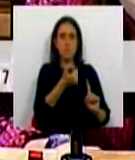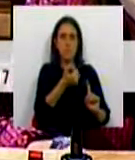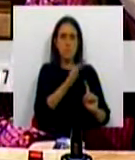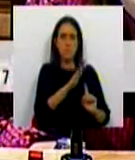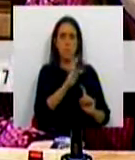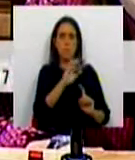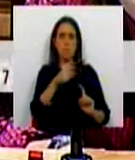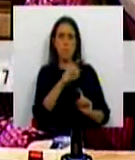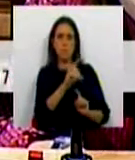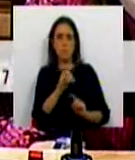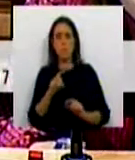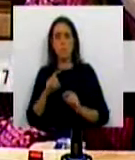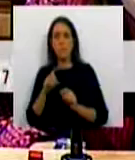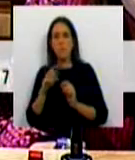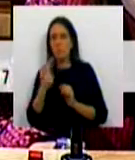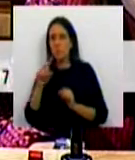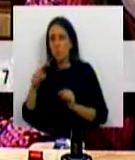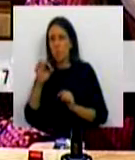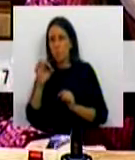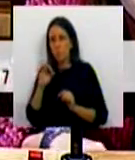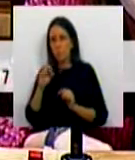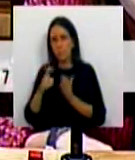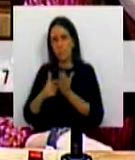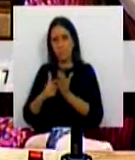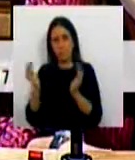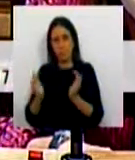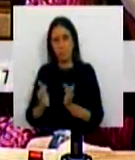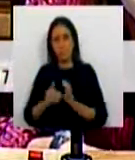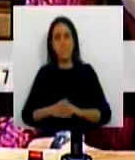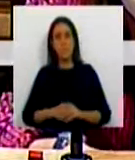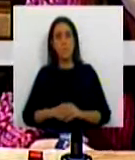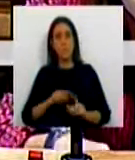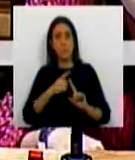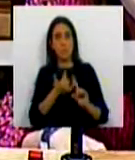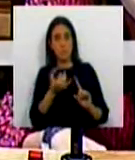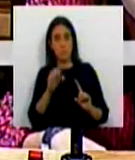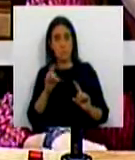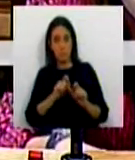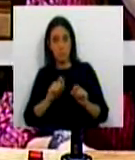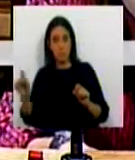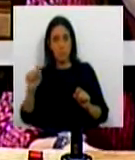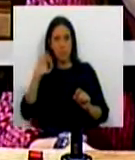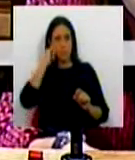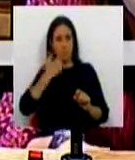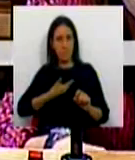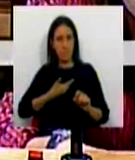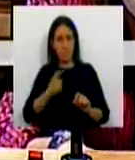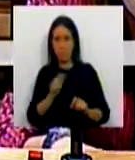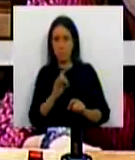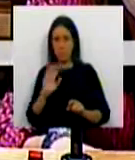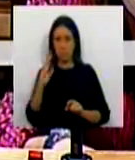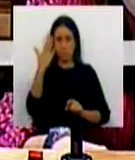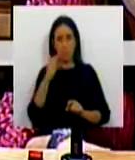1,8 pontos percentuais. A melhoria do déficit em 2016, no primeiro semestre, é de